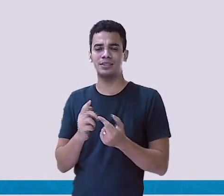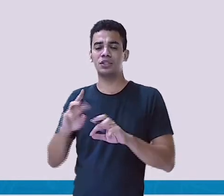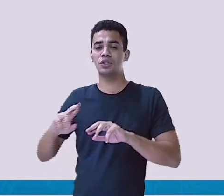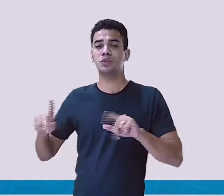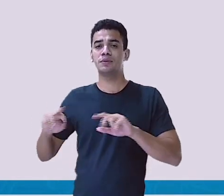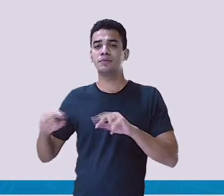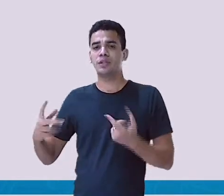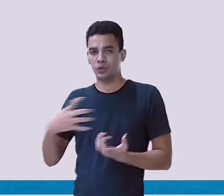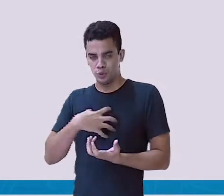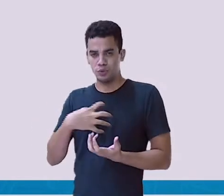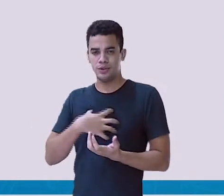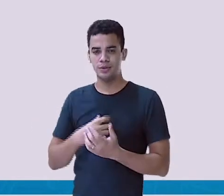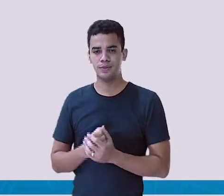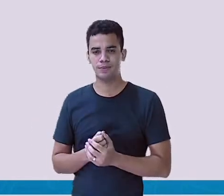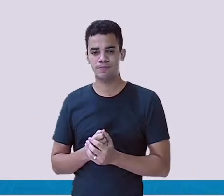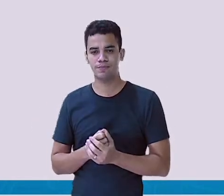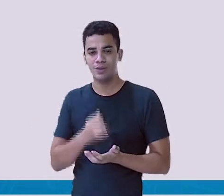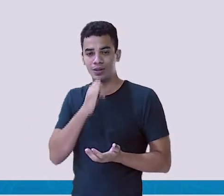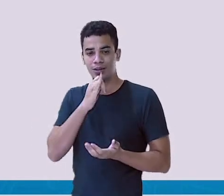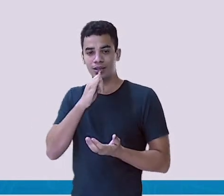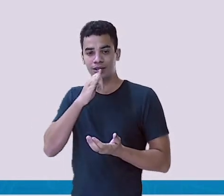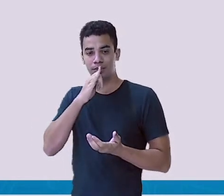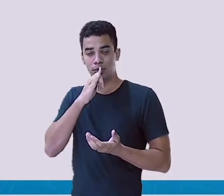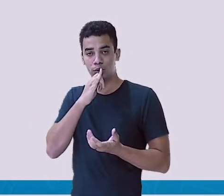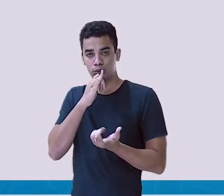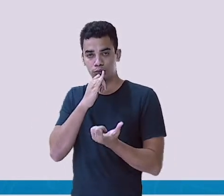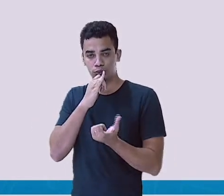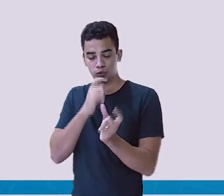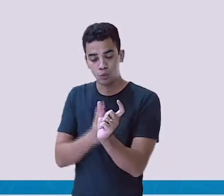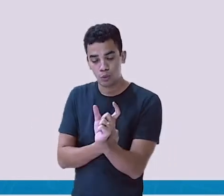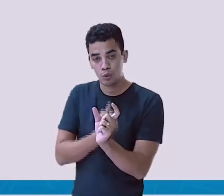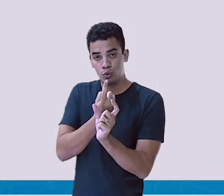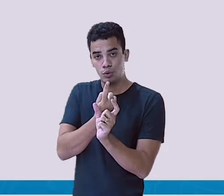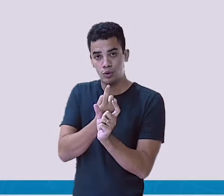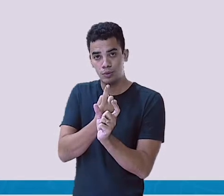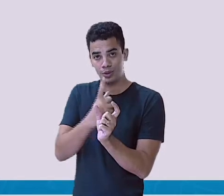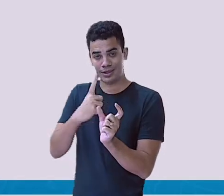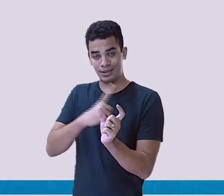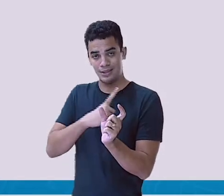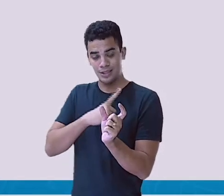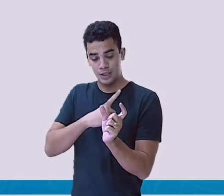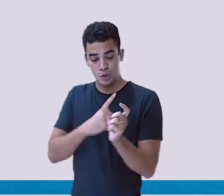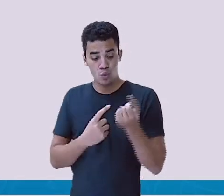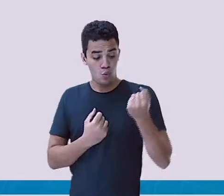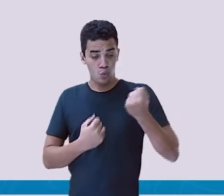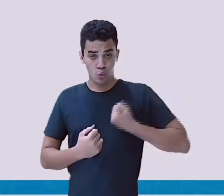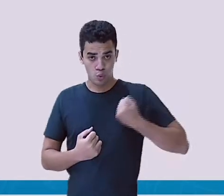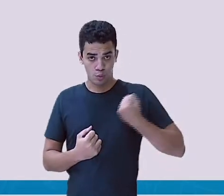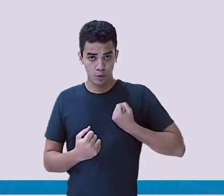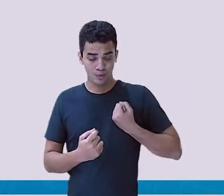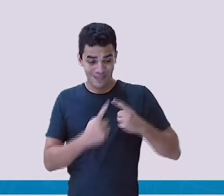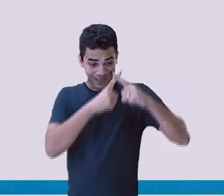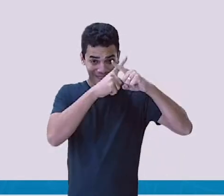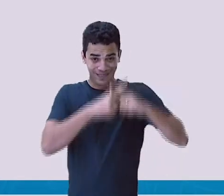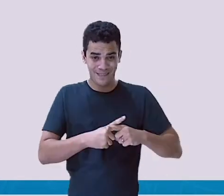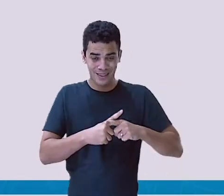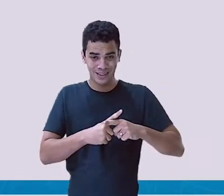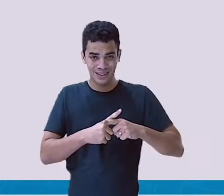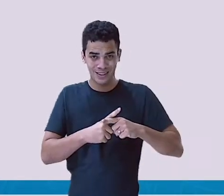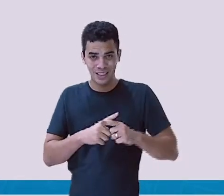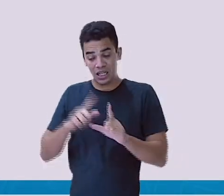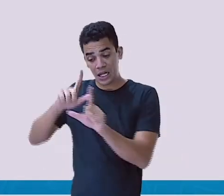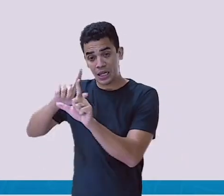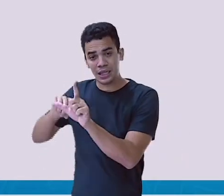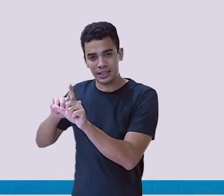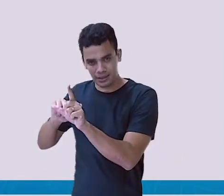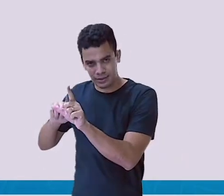tenho a multiplicação de um número por termos desconhecidos. Quais são as partes de